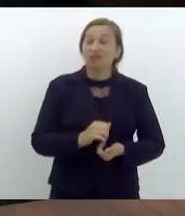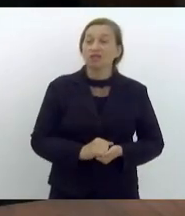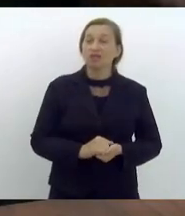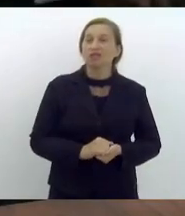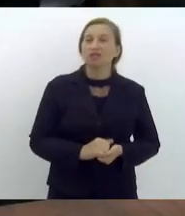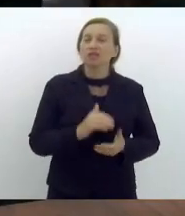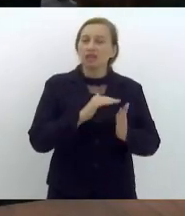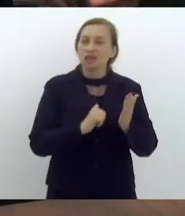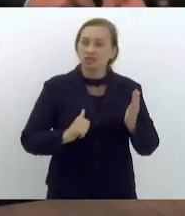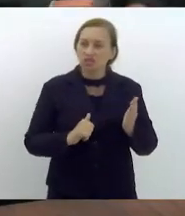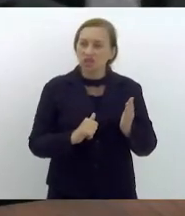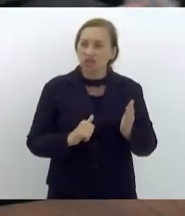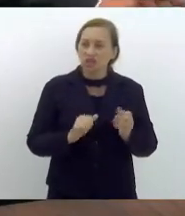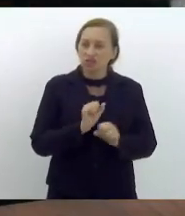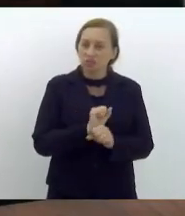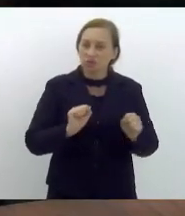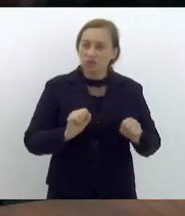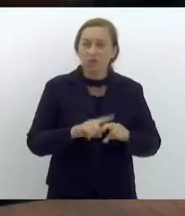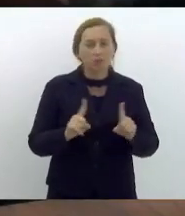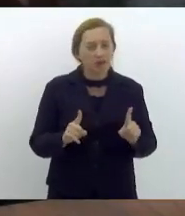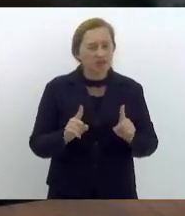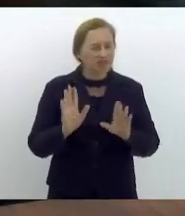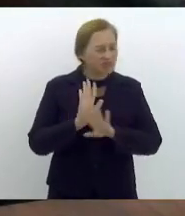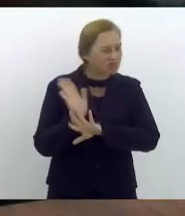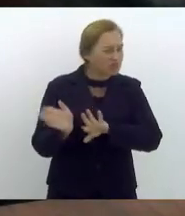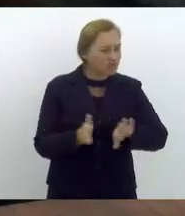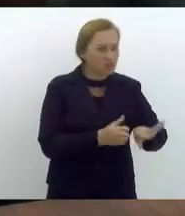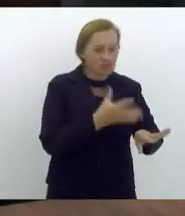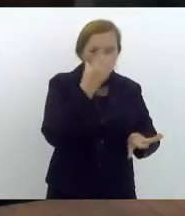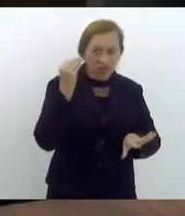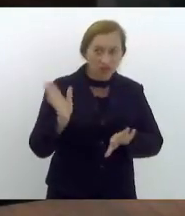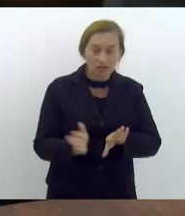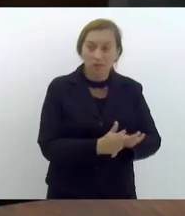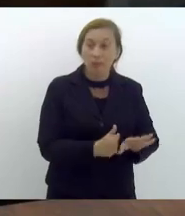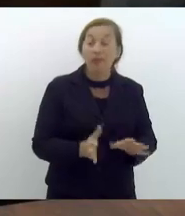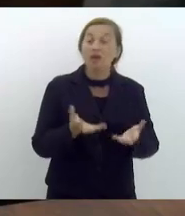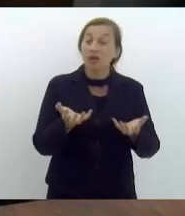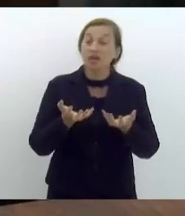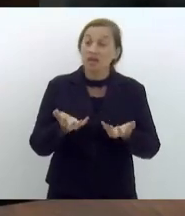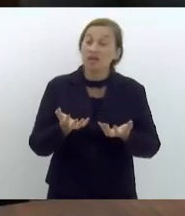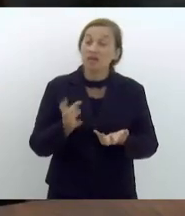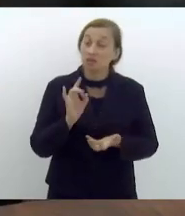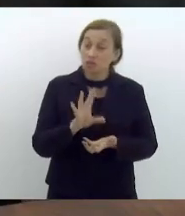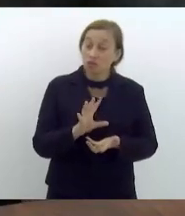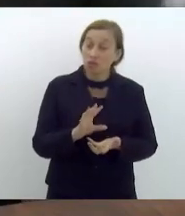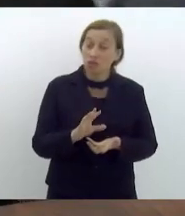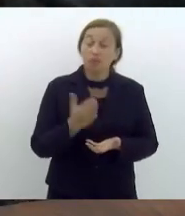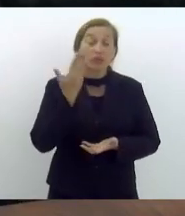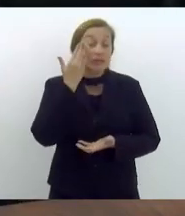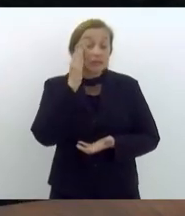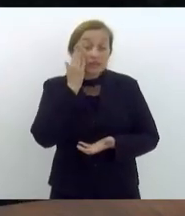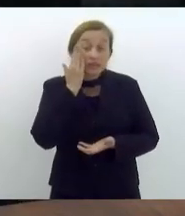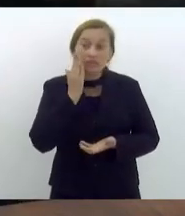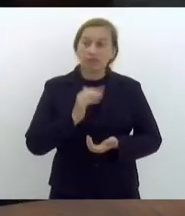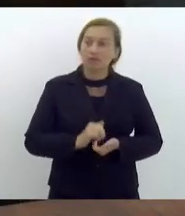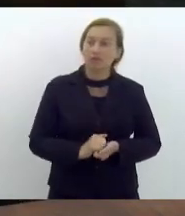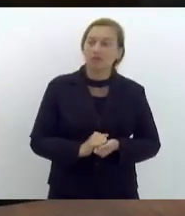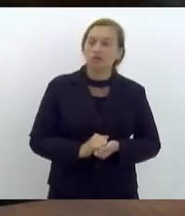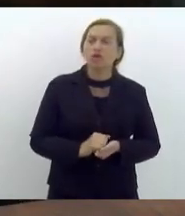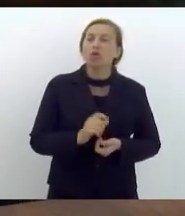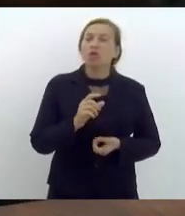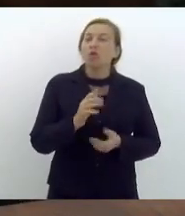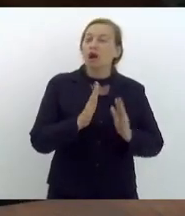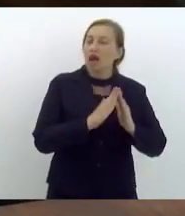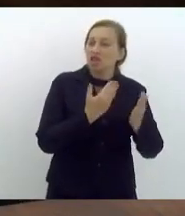projeto que é retirada seria impossível mas superado essa matéria a gente só quer que tem o entendimento do que